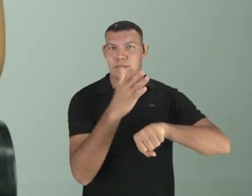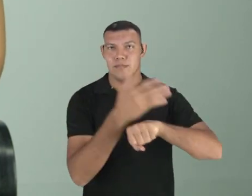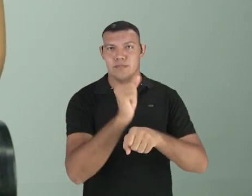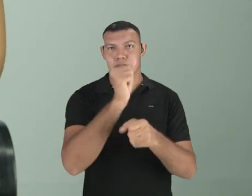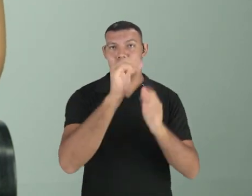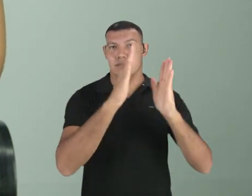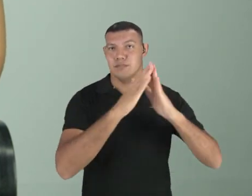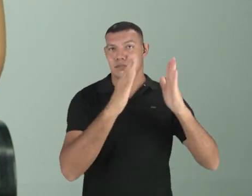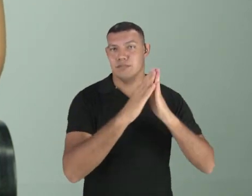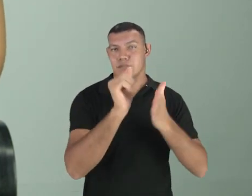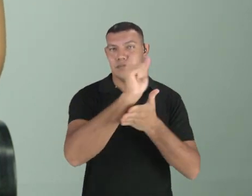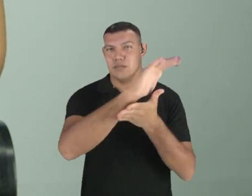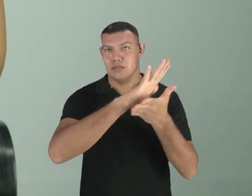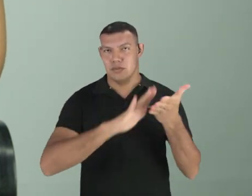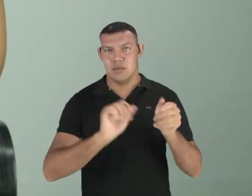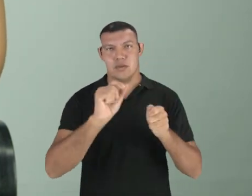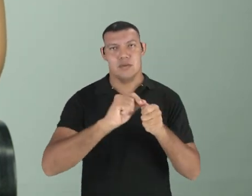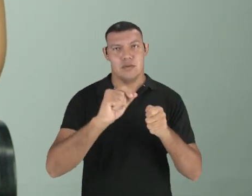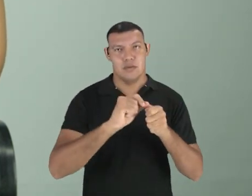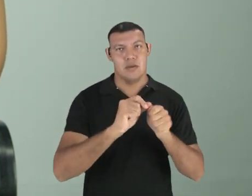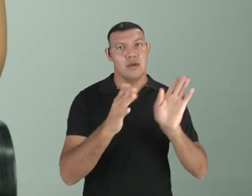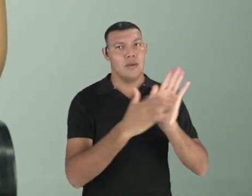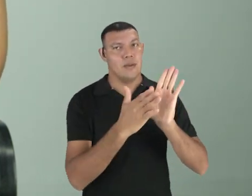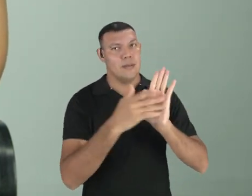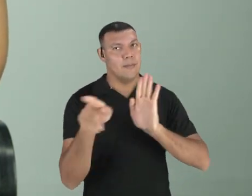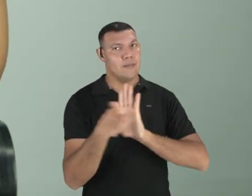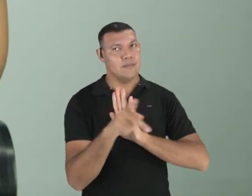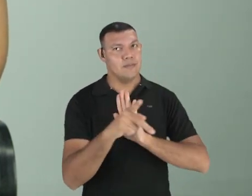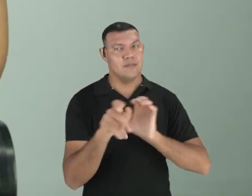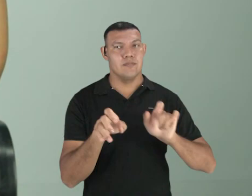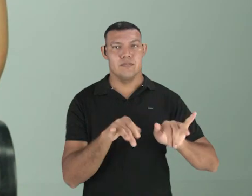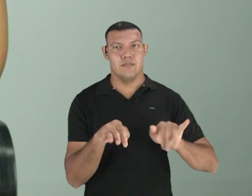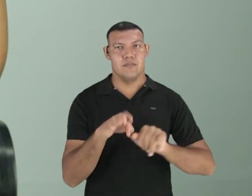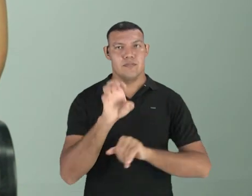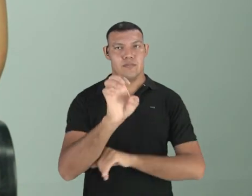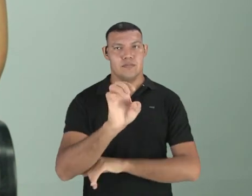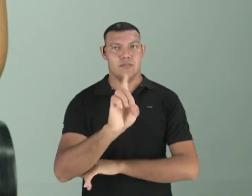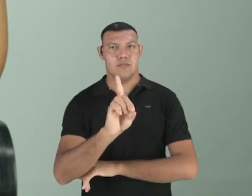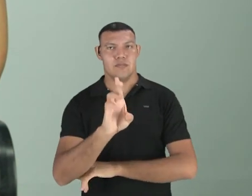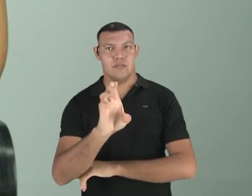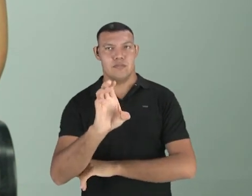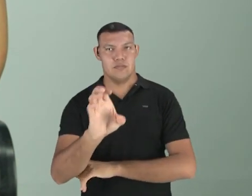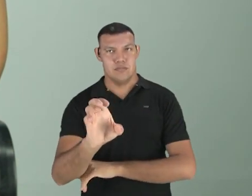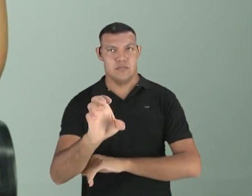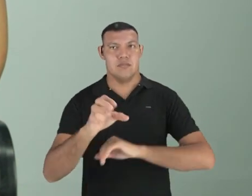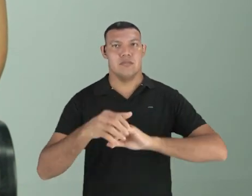realize as atividades propostas pelo seu professor e acesse a plataforma Eduque.